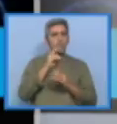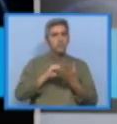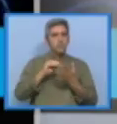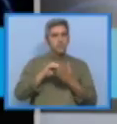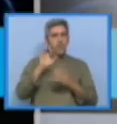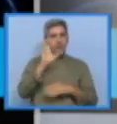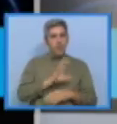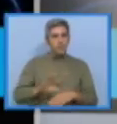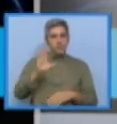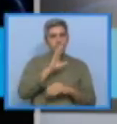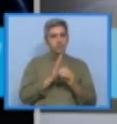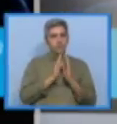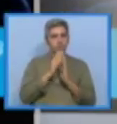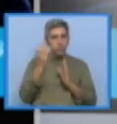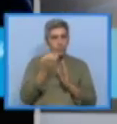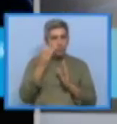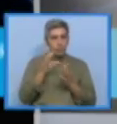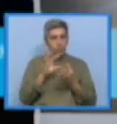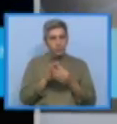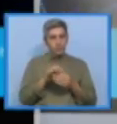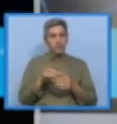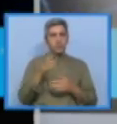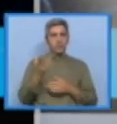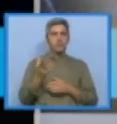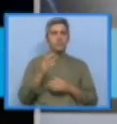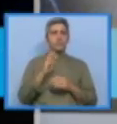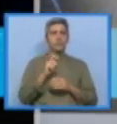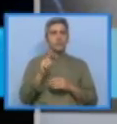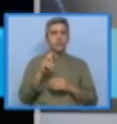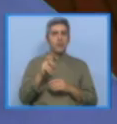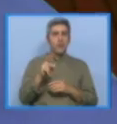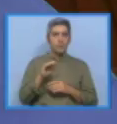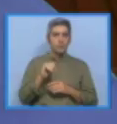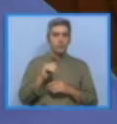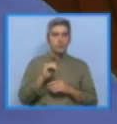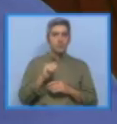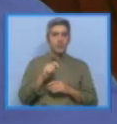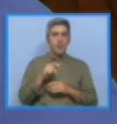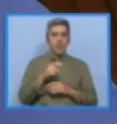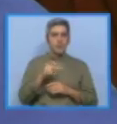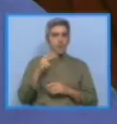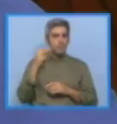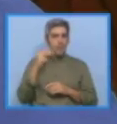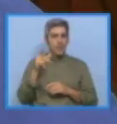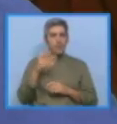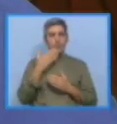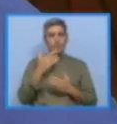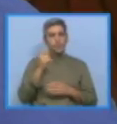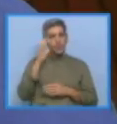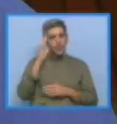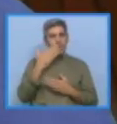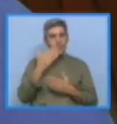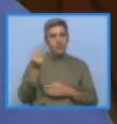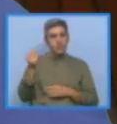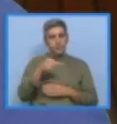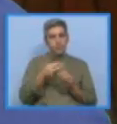Secretariado Nacional da Pastoral da Cultura, José Carlos Seabra Pereira. Muito boa tarde, obrigado por estar entre nós. E, na realidade,